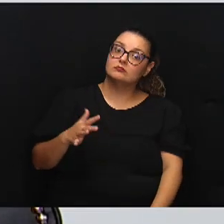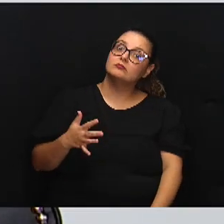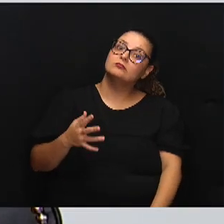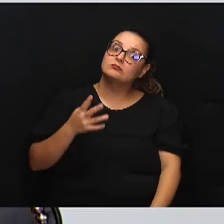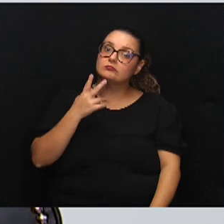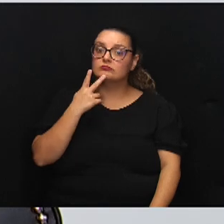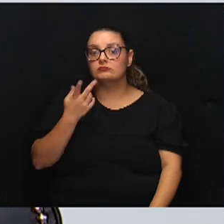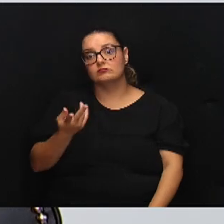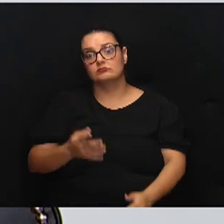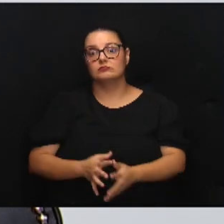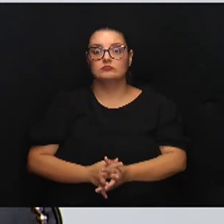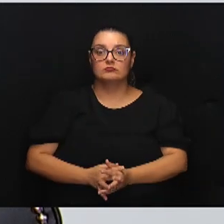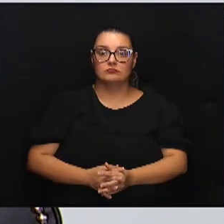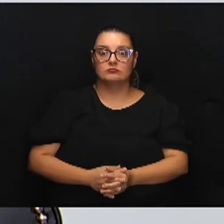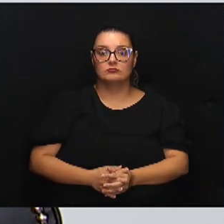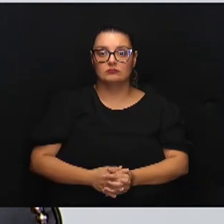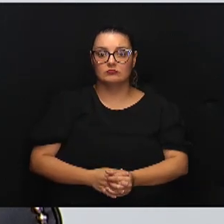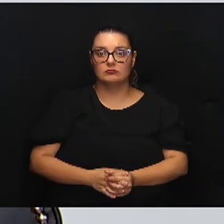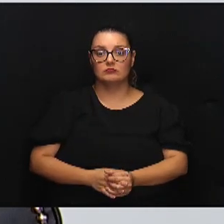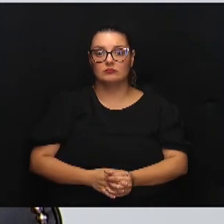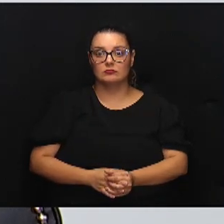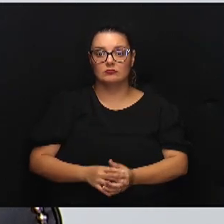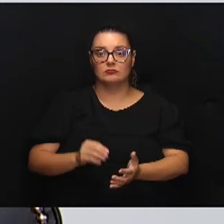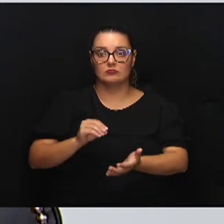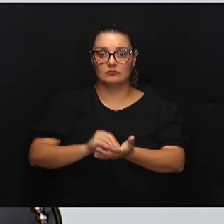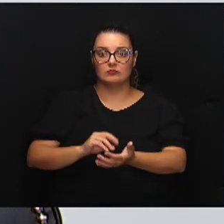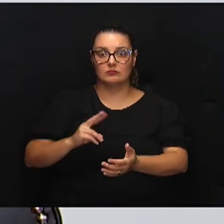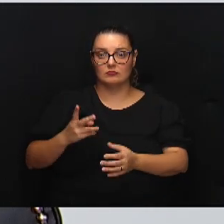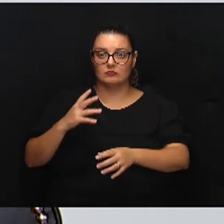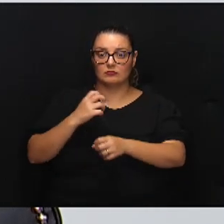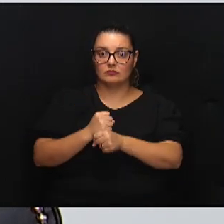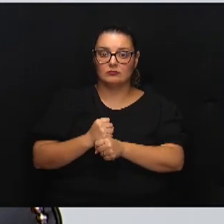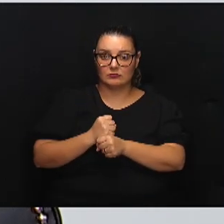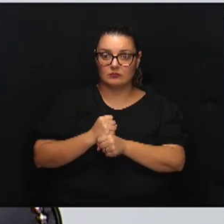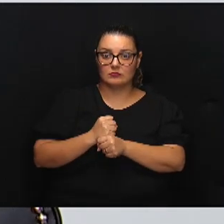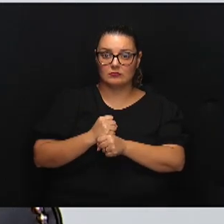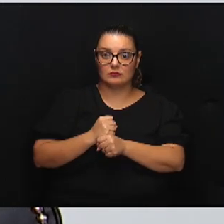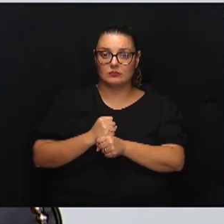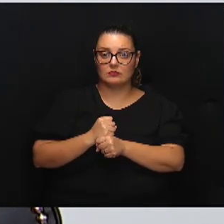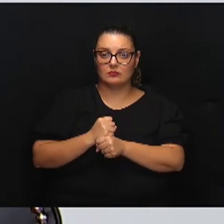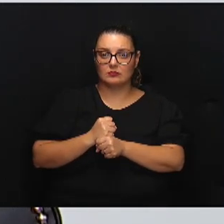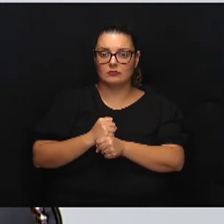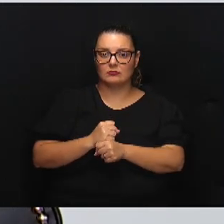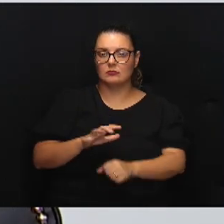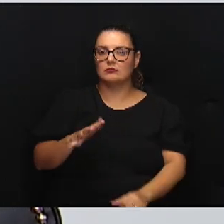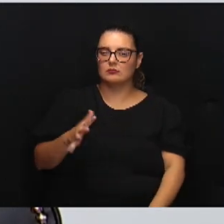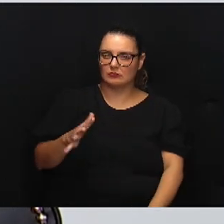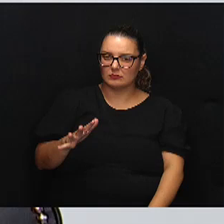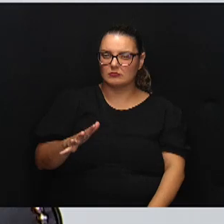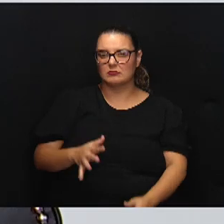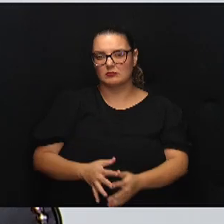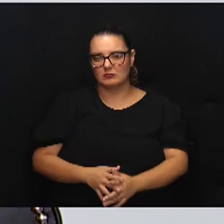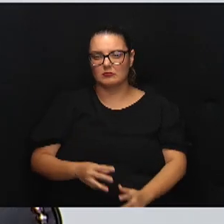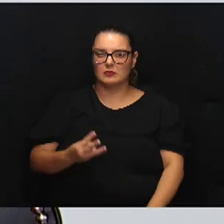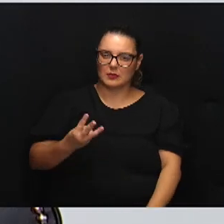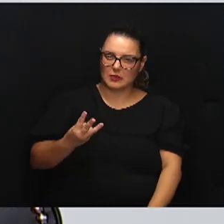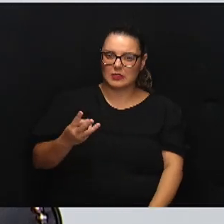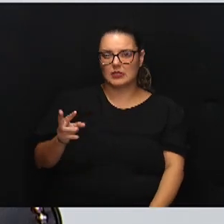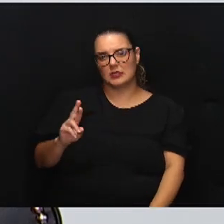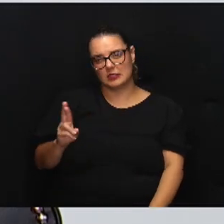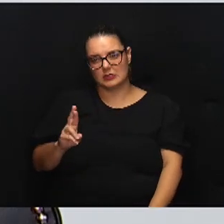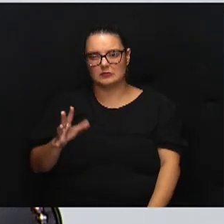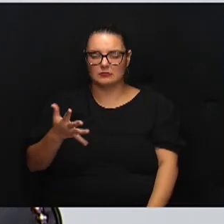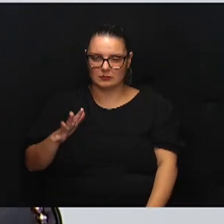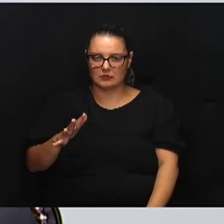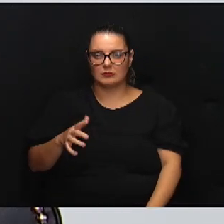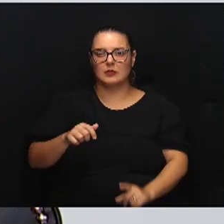dizer que eu acho que a última vez que eu fiz, quinzena passada, tá dando para eu tirar uns R$3.000 mais ou menos